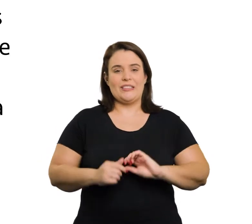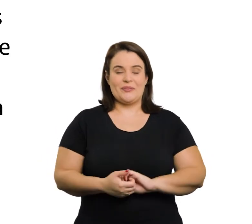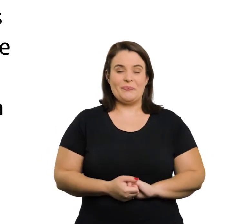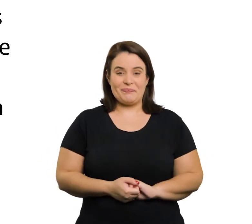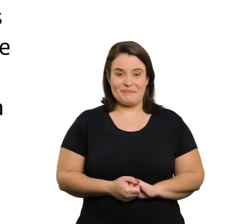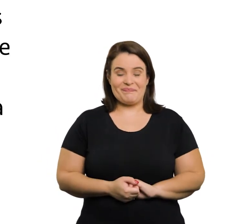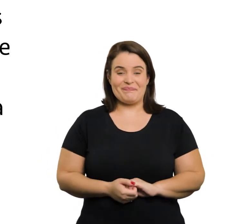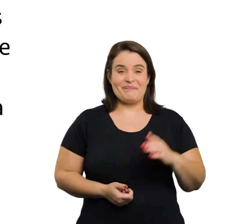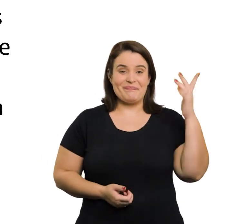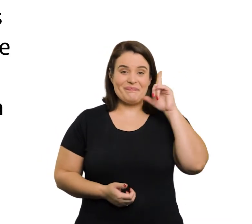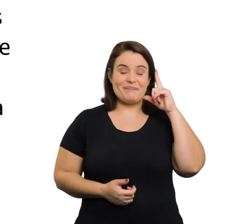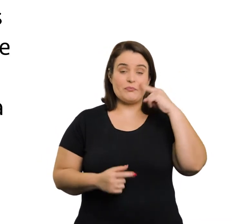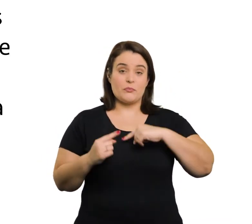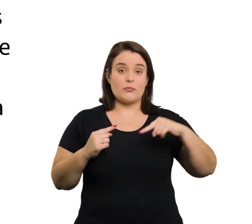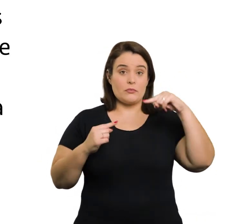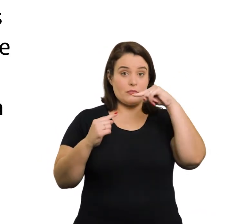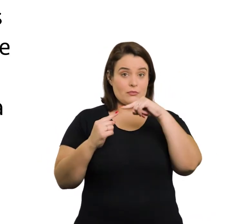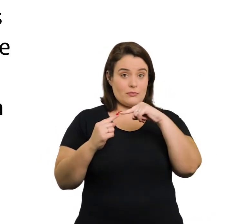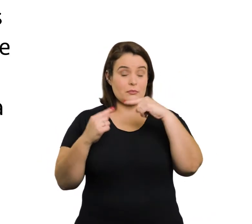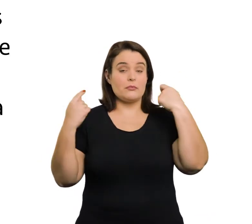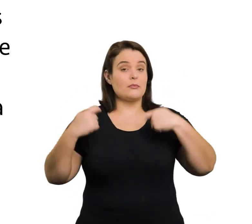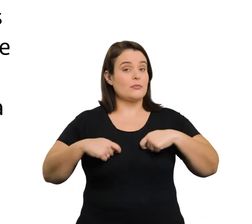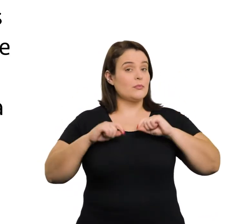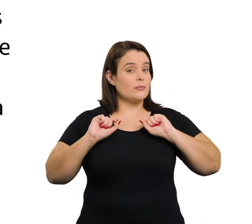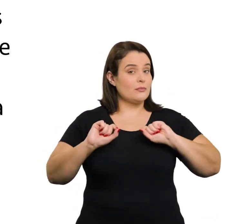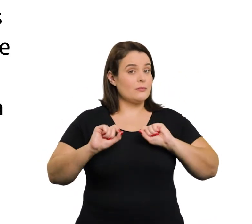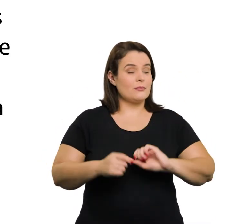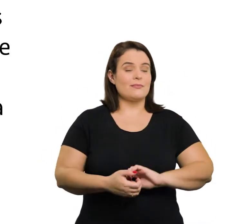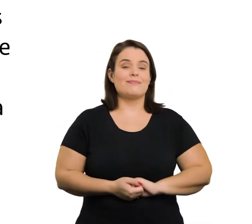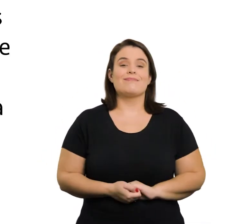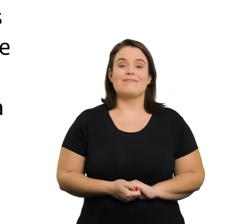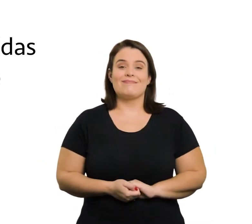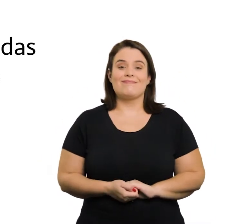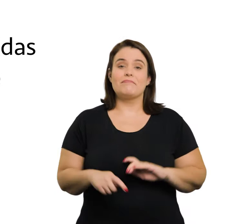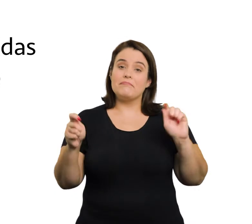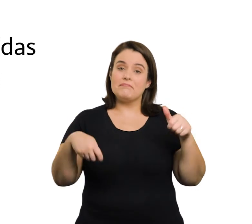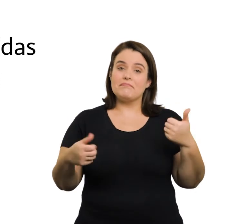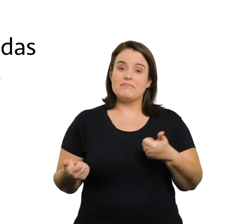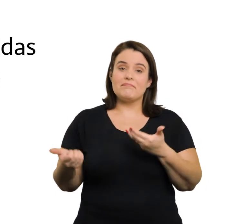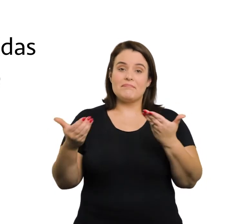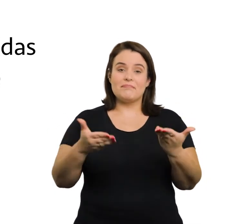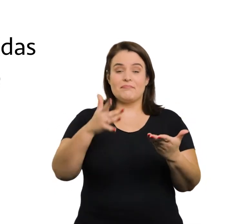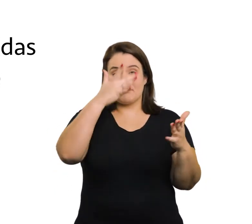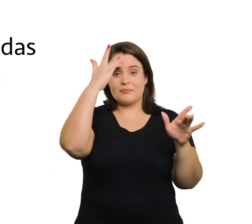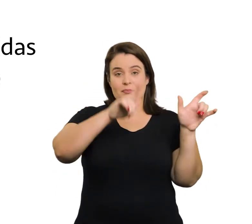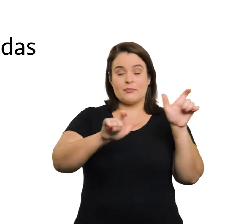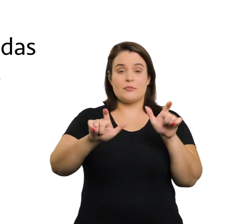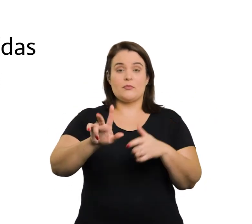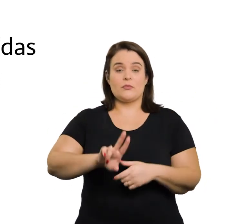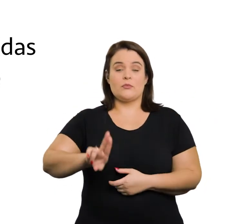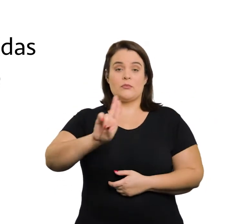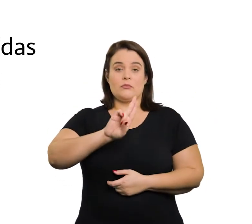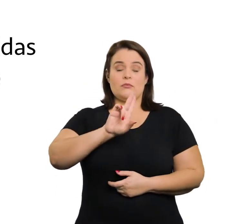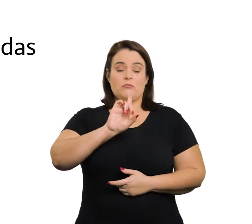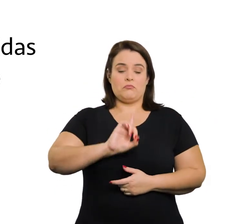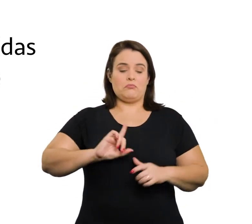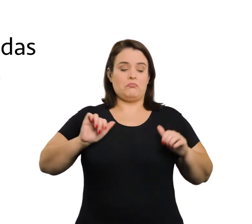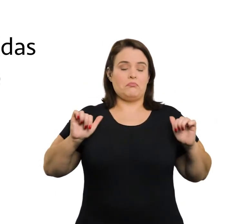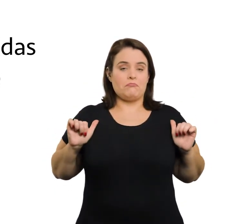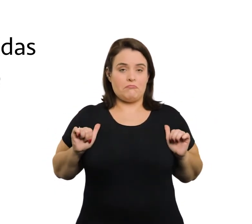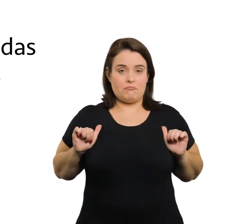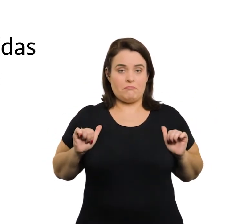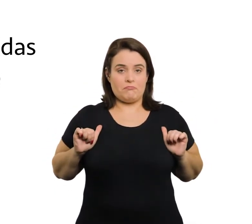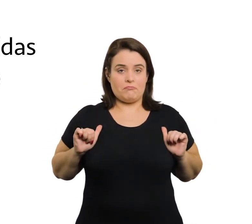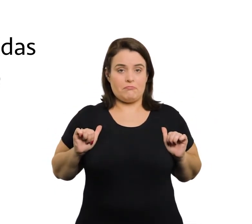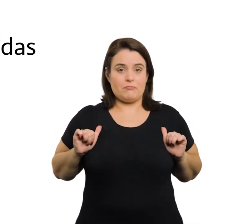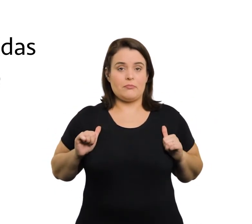fadiga muscular do usuário. Para alcançar esse princípio, deve-se possibilitar que os usuários mantenham o corpo